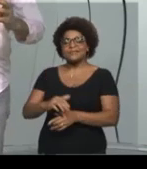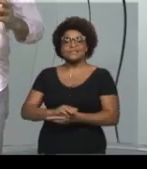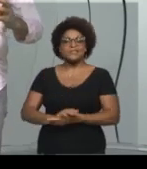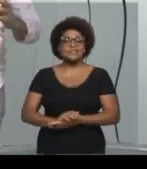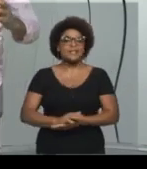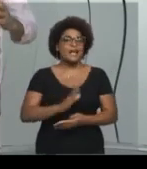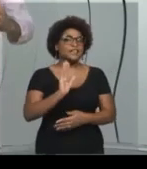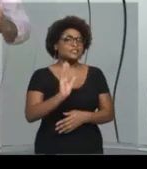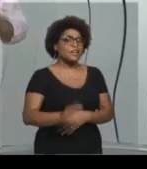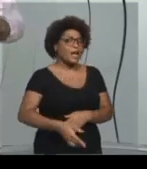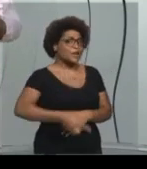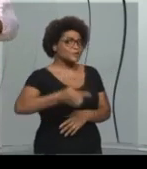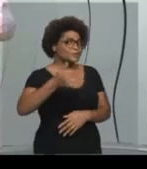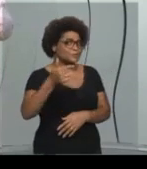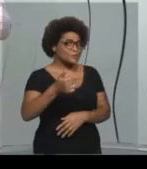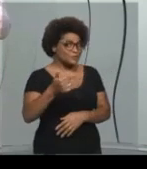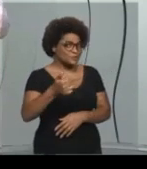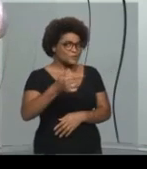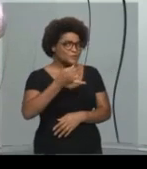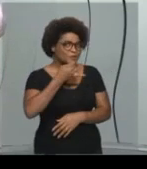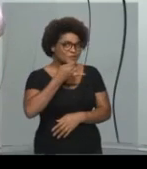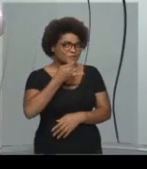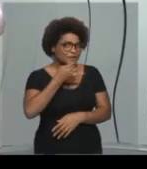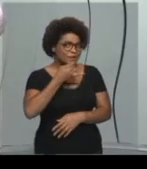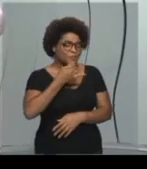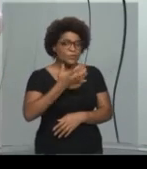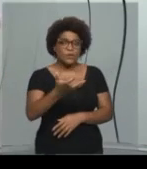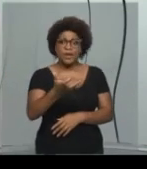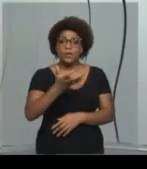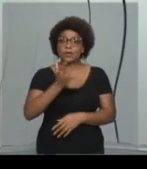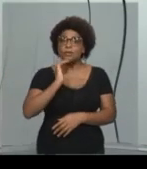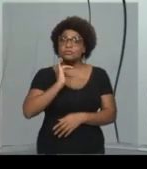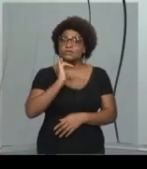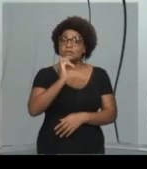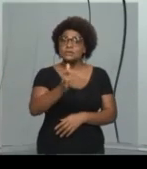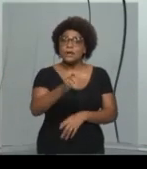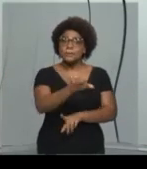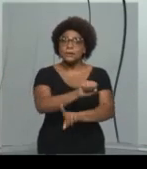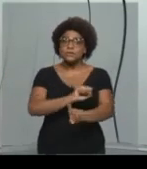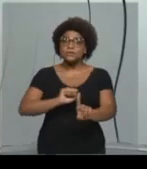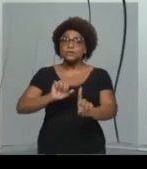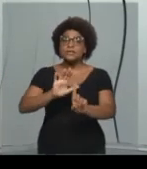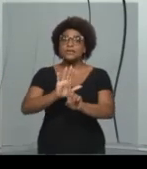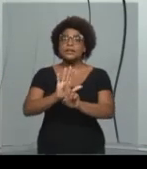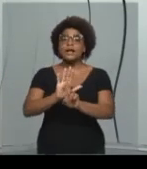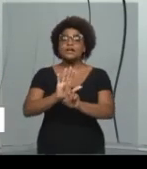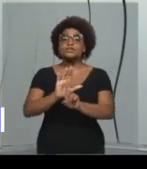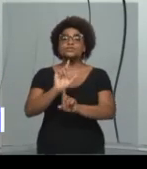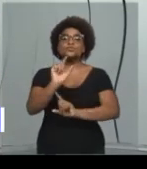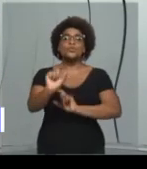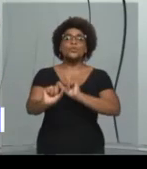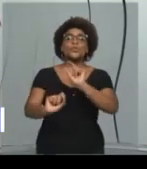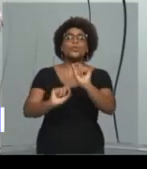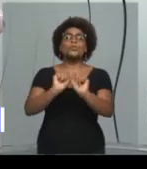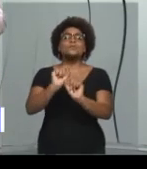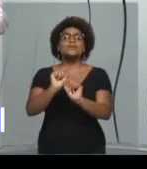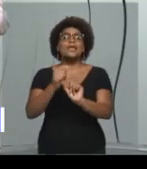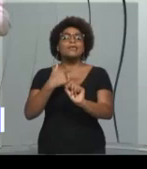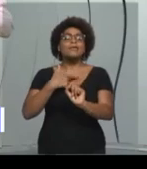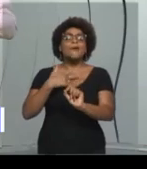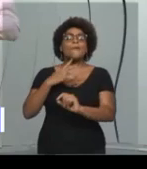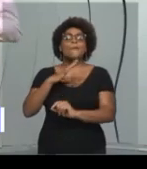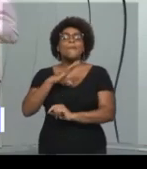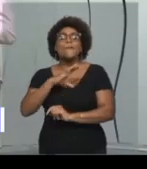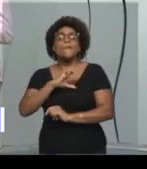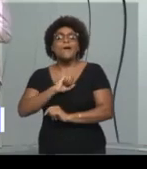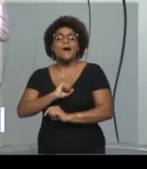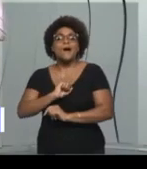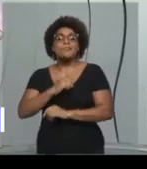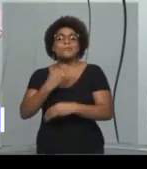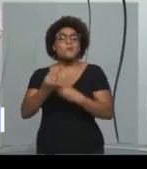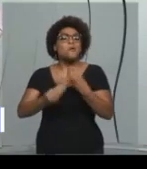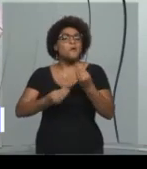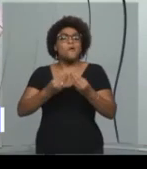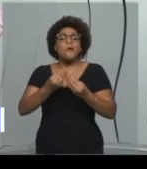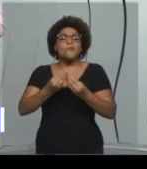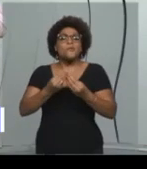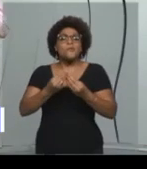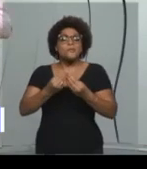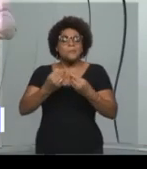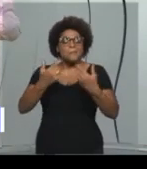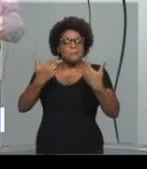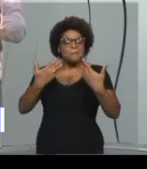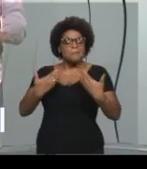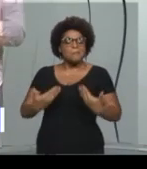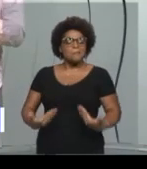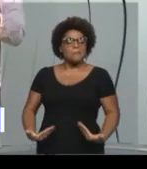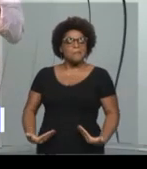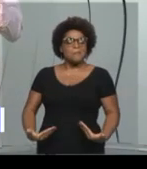mais interessado em dizer para a sociedade aquilo que me toca enquanto pessoa, ou seja, aquilo que